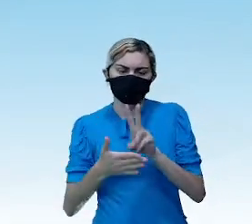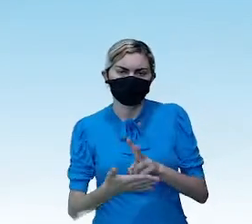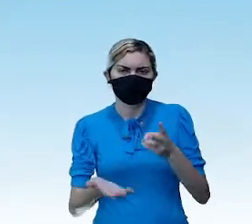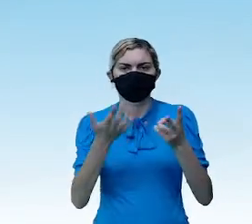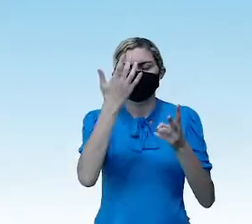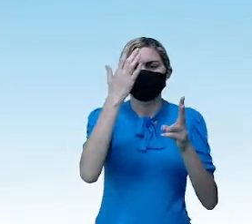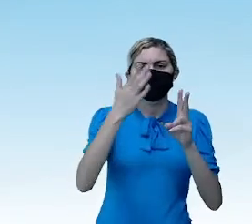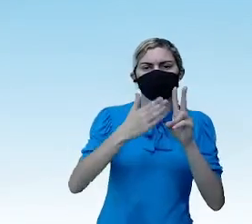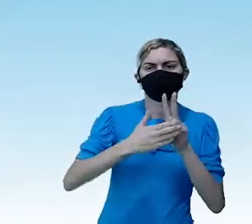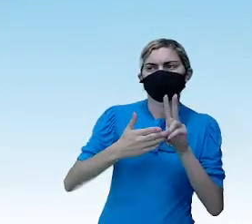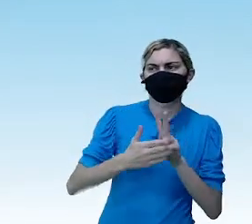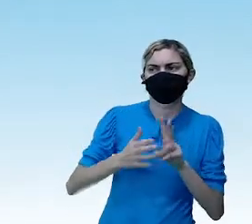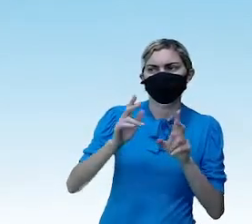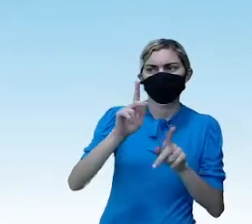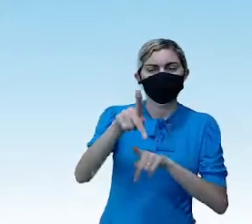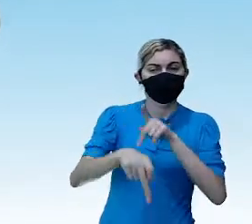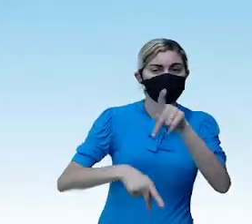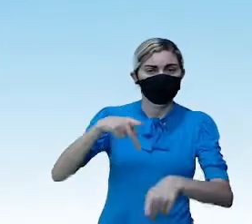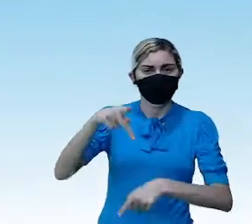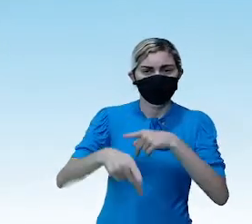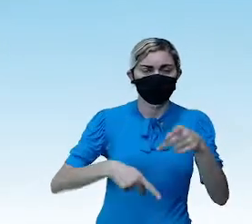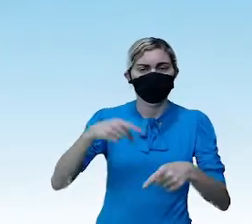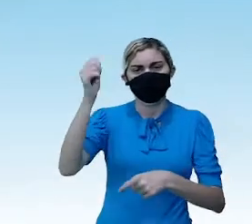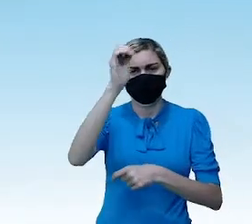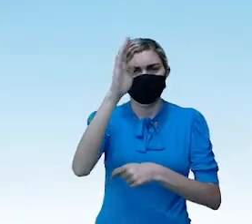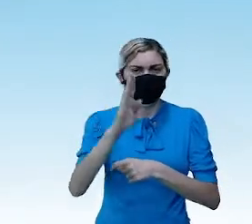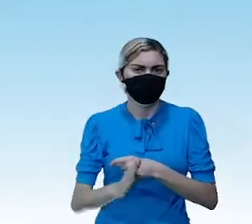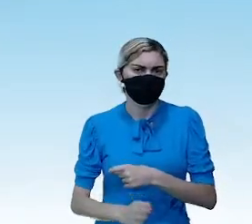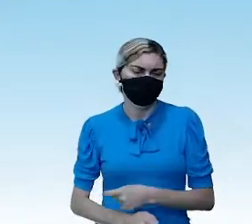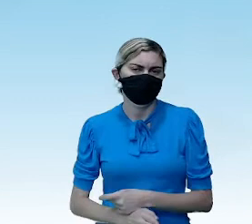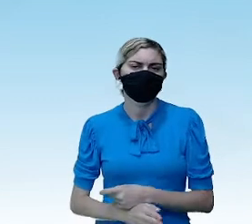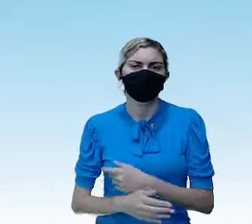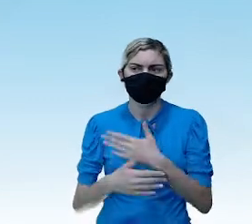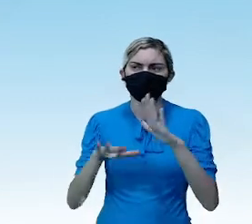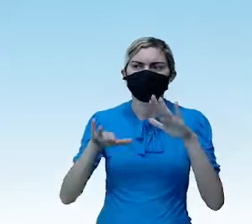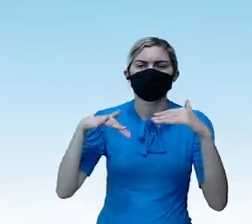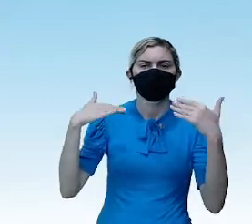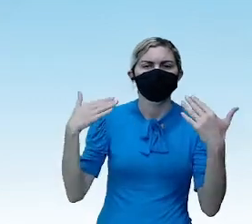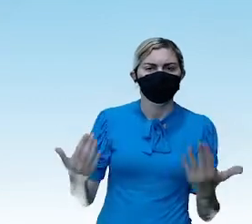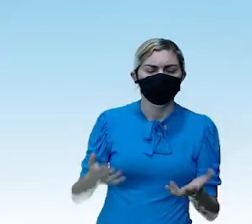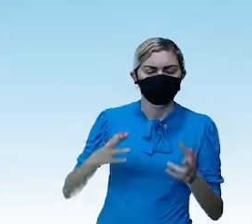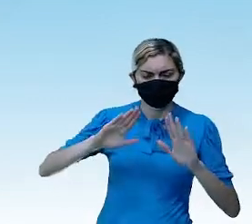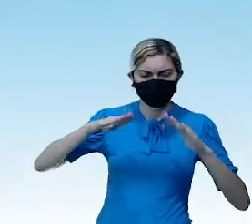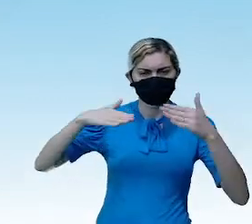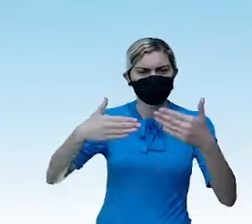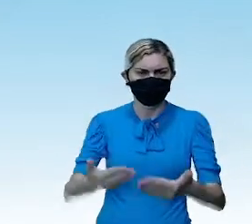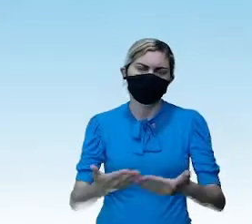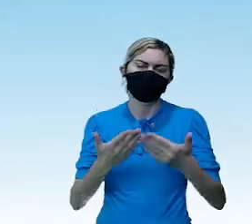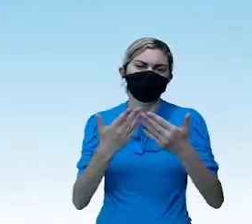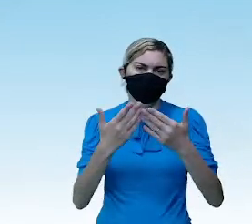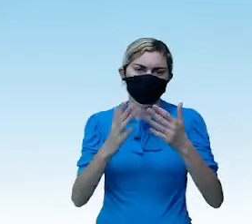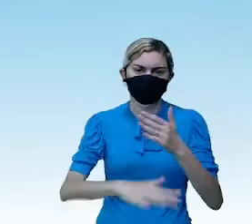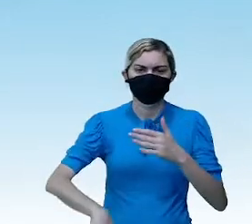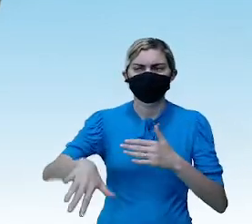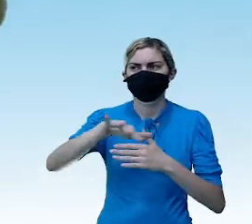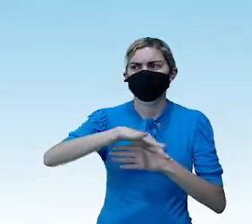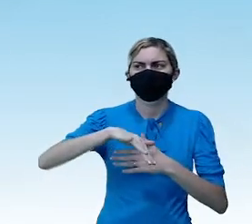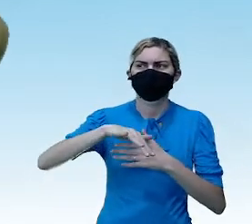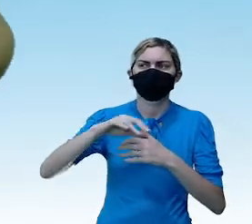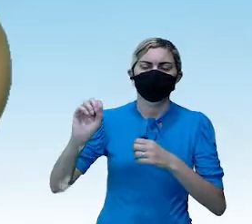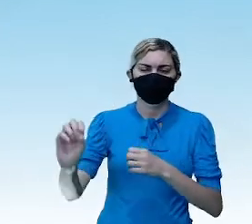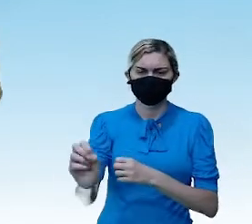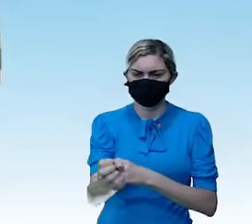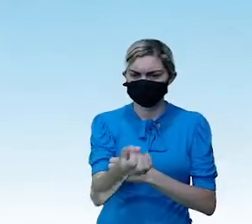respeito a esse povo, a esses brasileiros. Mas qual será o objetivo desta série, desta